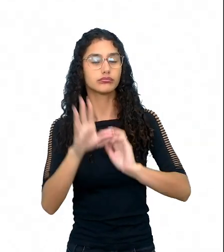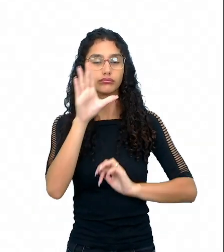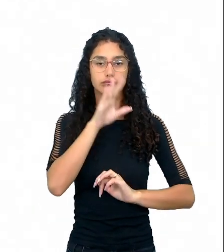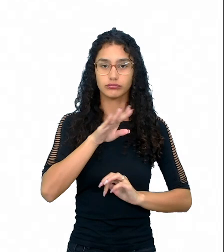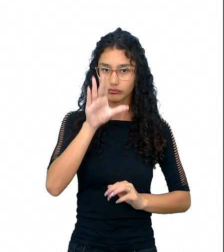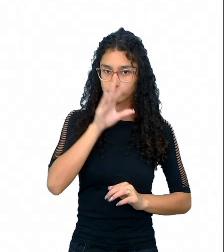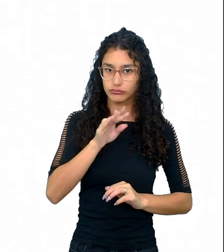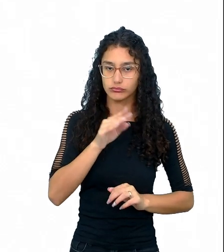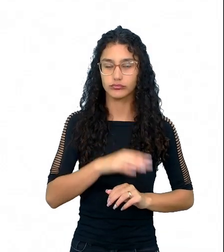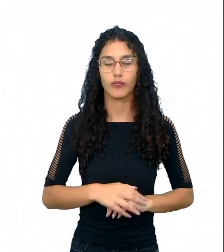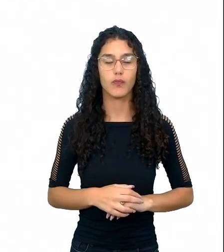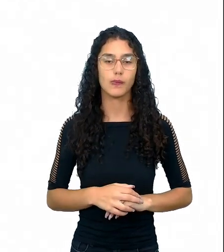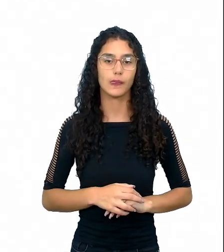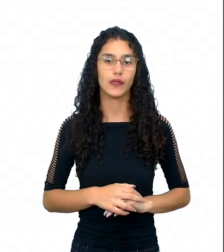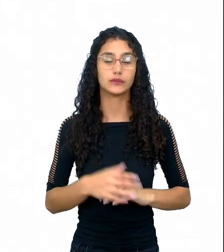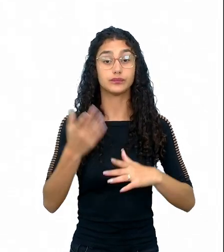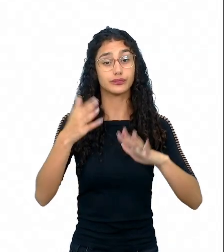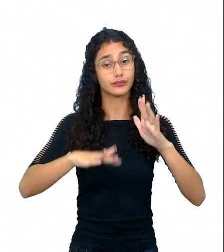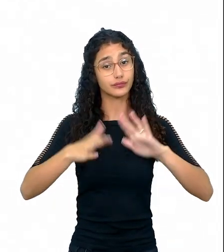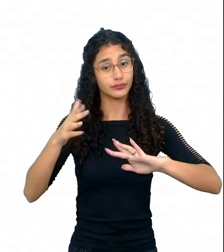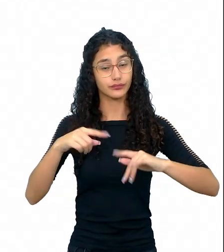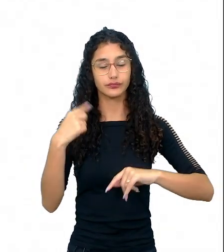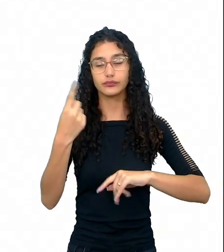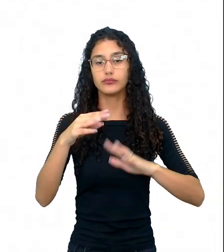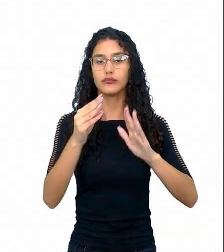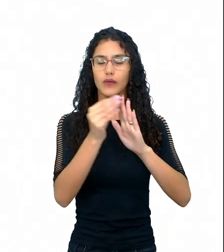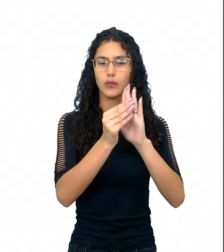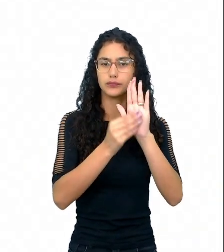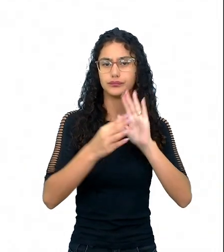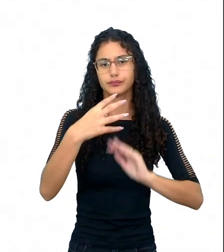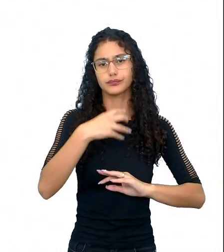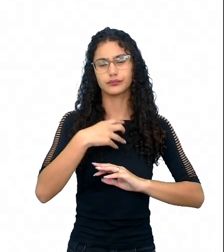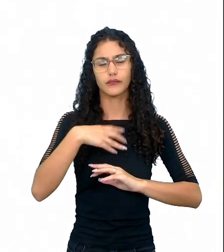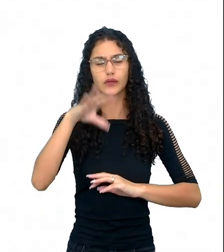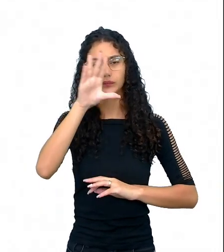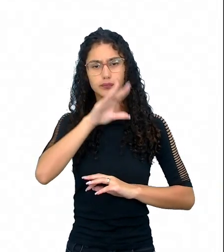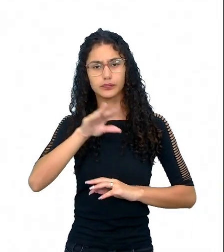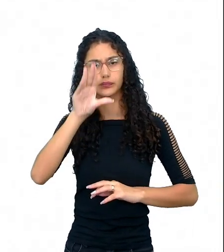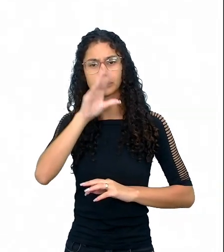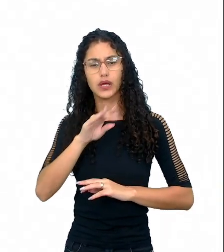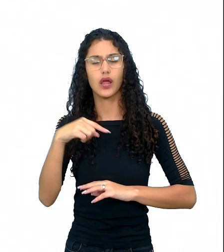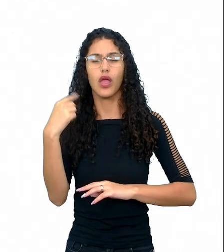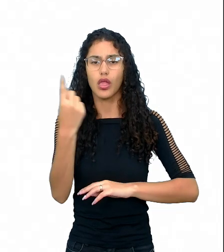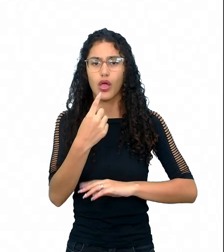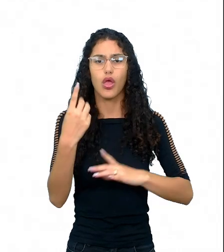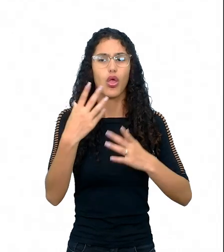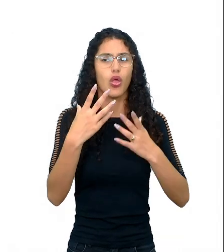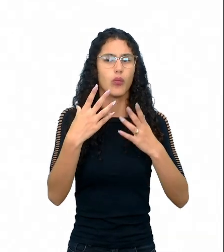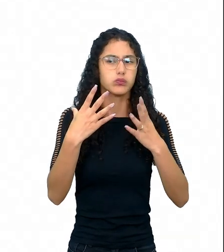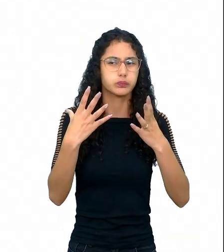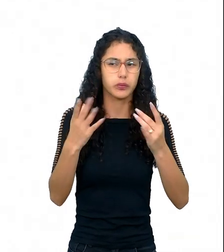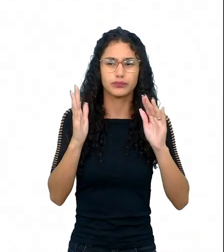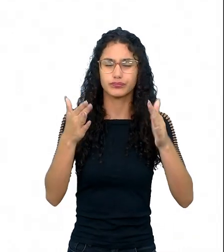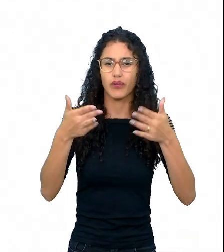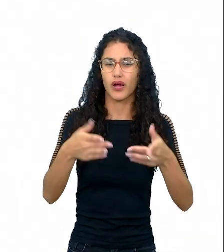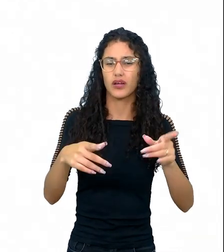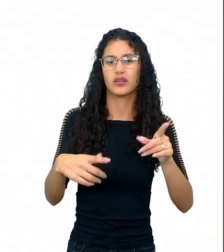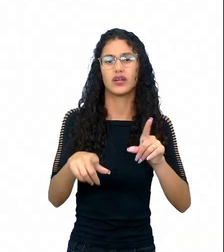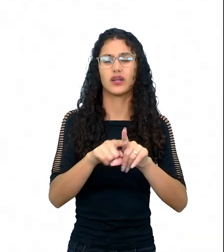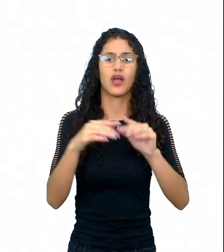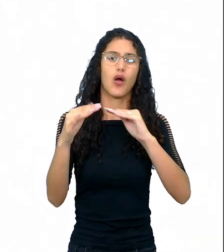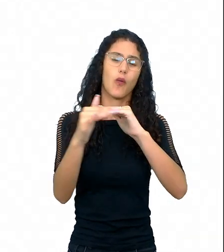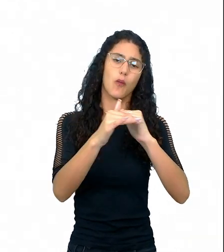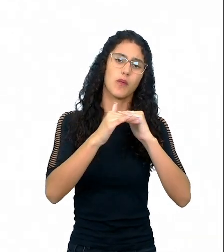oralidade, né? E às vezes nós estamos em situações de oralidade que estamos muito recorrendo ao